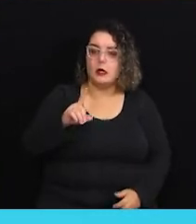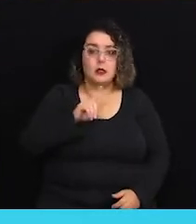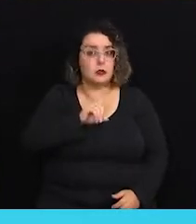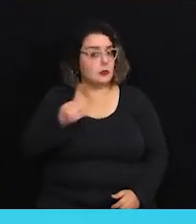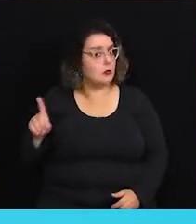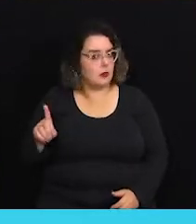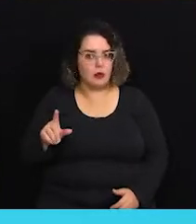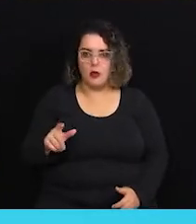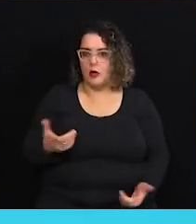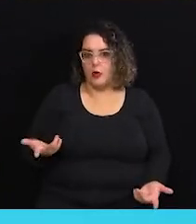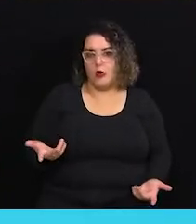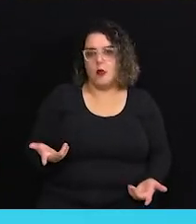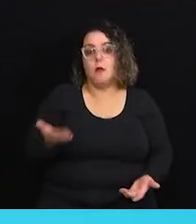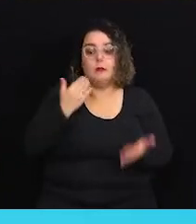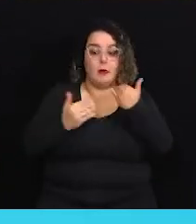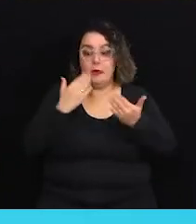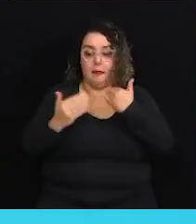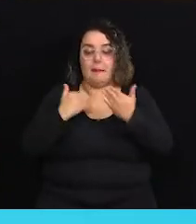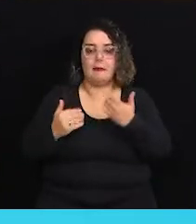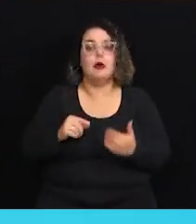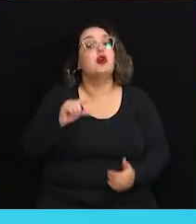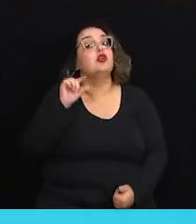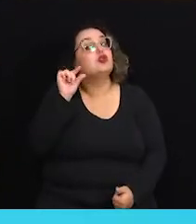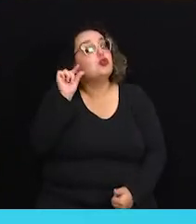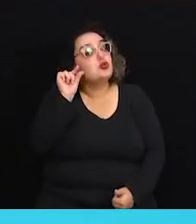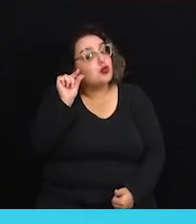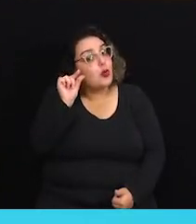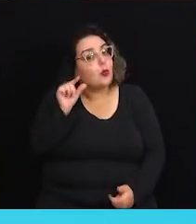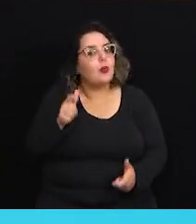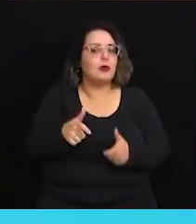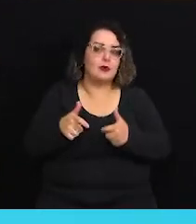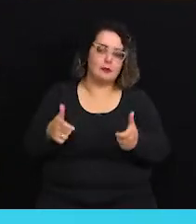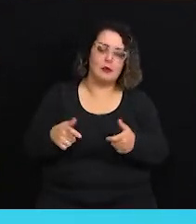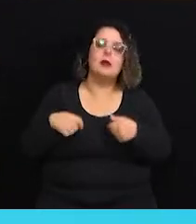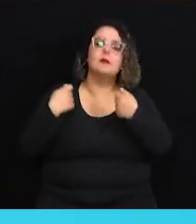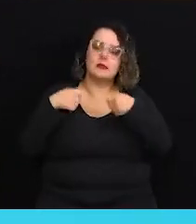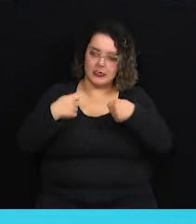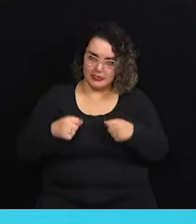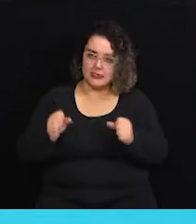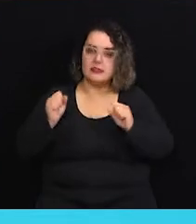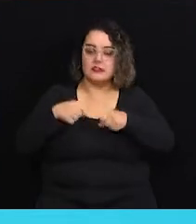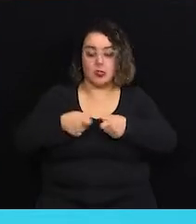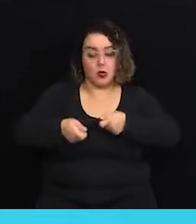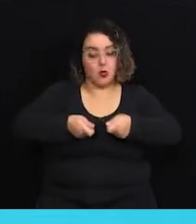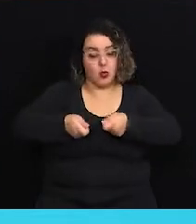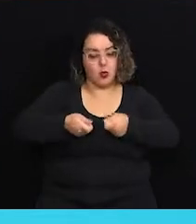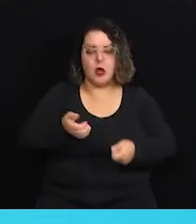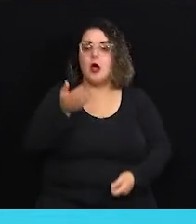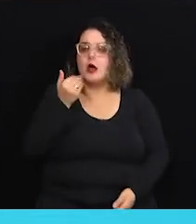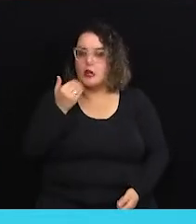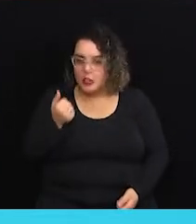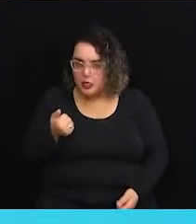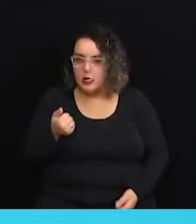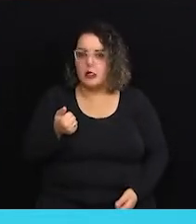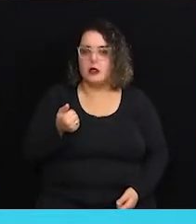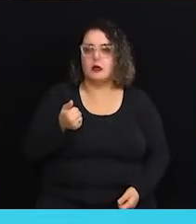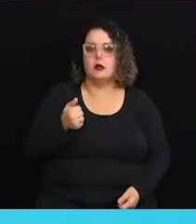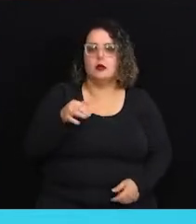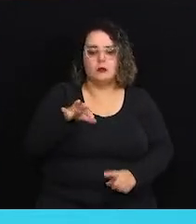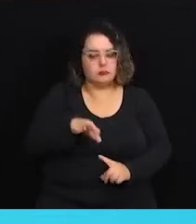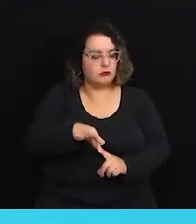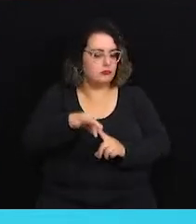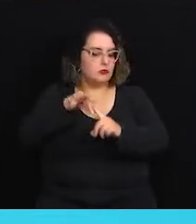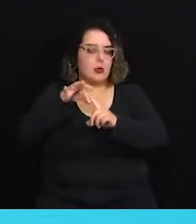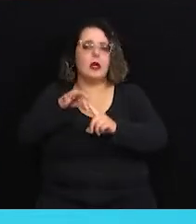não tanto quanto a gente acaba comendo, é só um pouquinho. Então, a gente precisa, sim, controlar a alimentação, dar preferência a